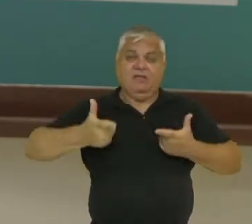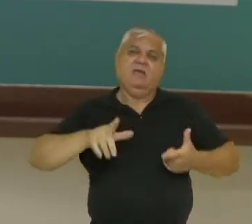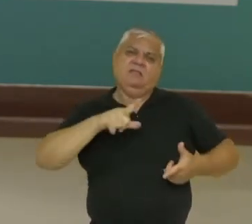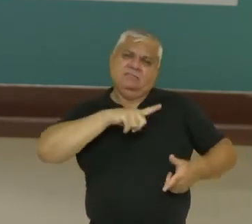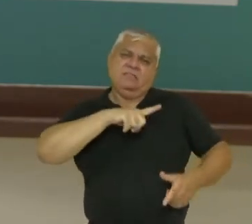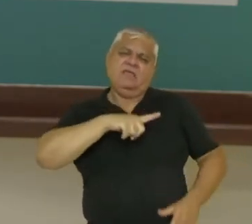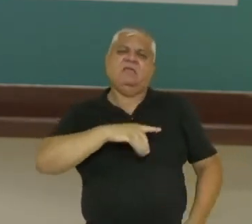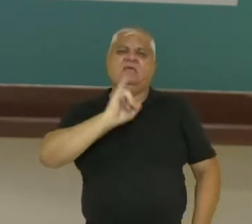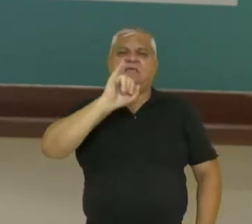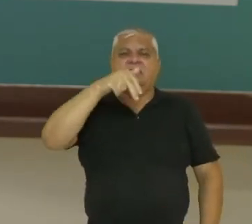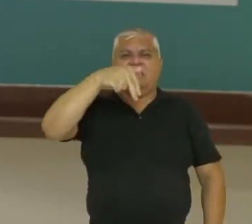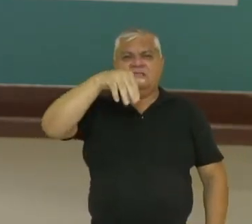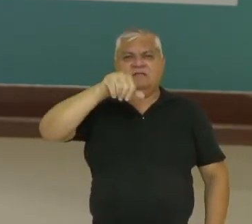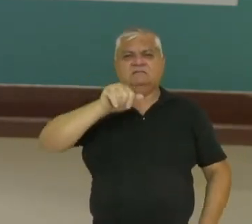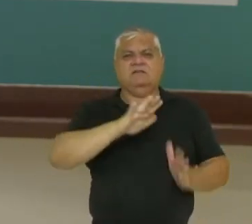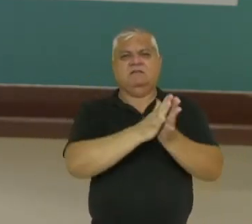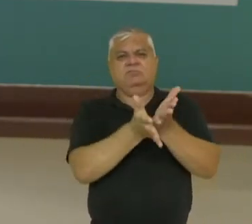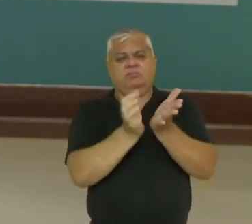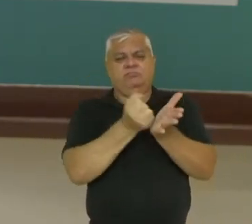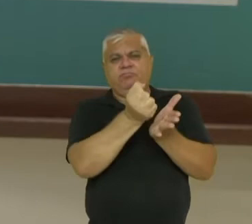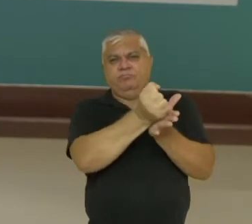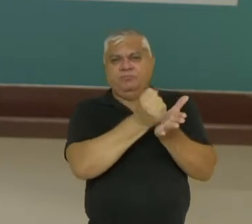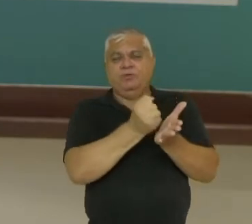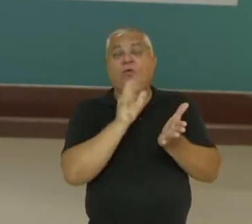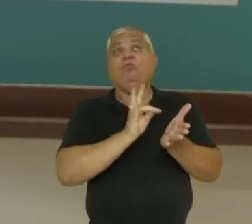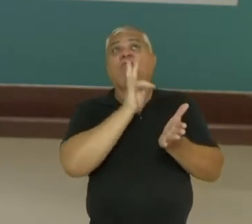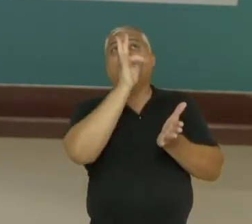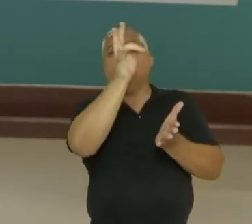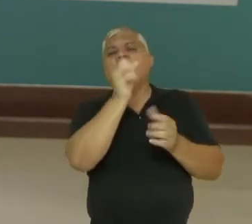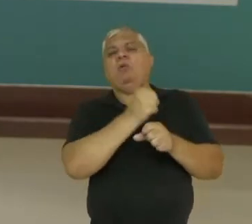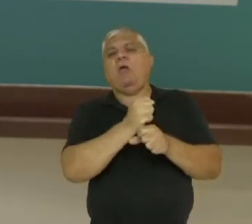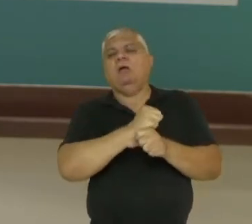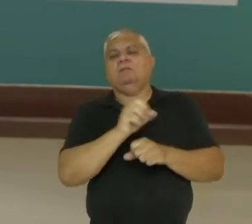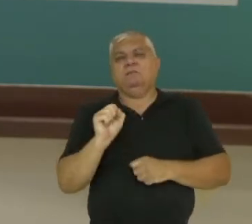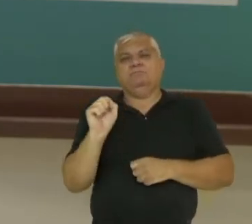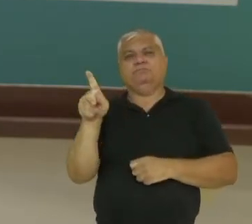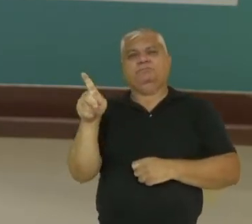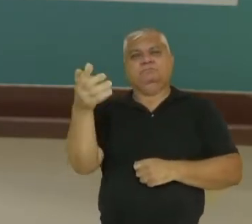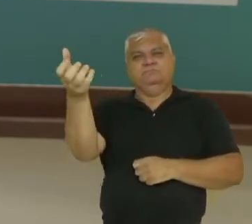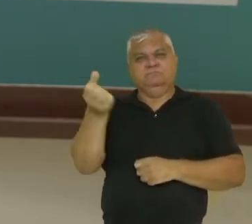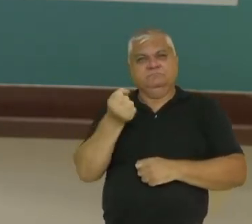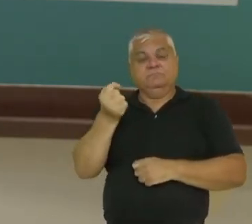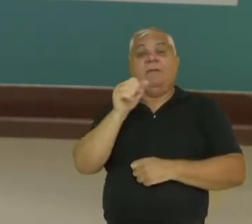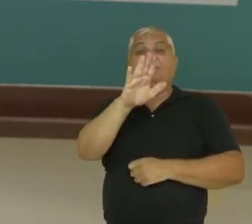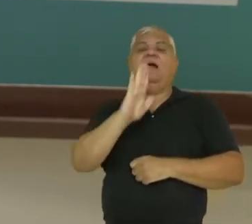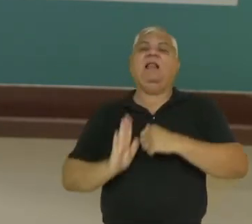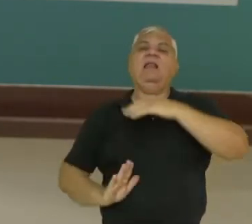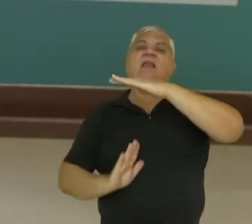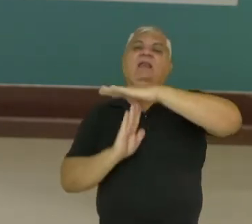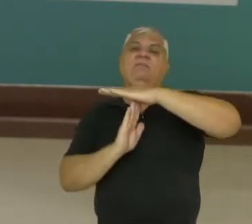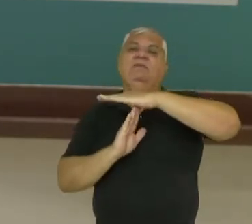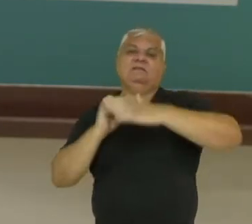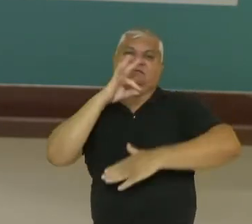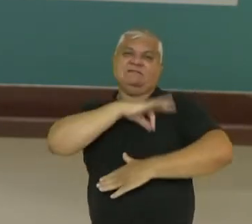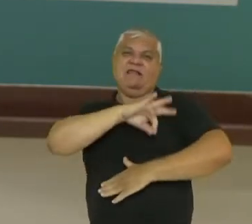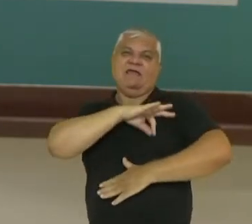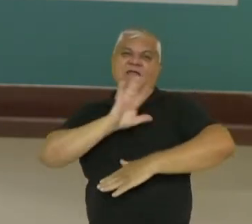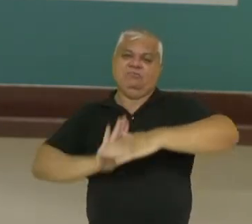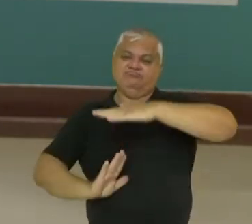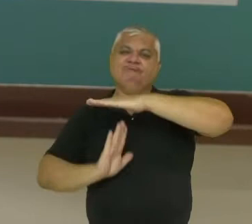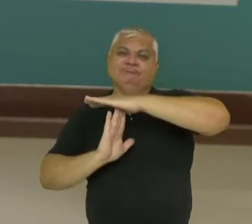Você trabalha, carteira assinada, você tem uma previdência pública. Mas ela tem uma limitação de um teto